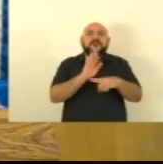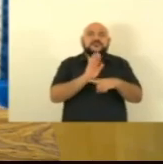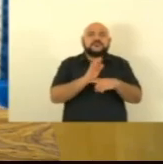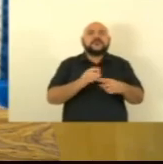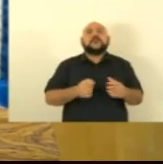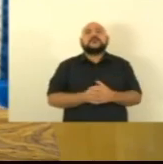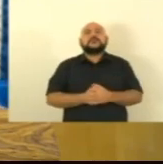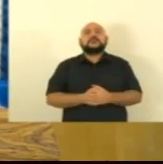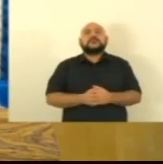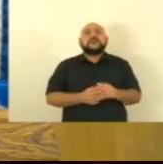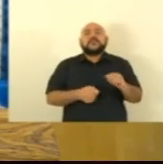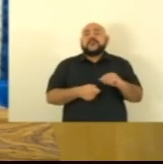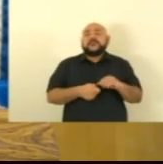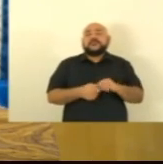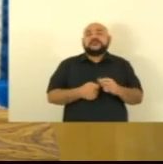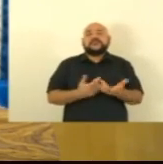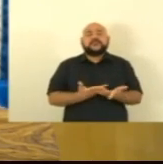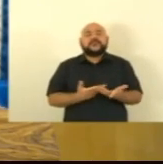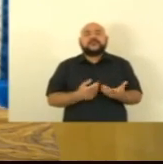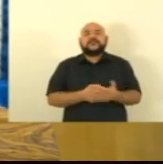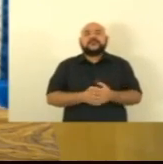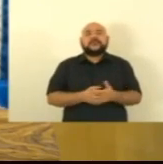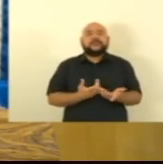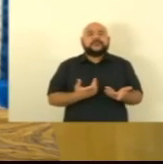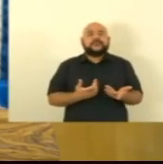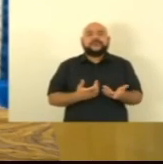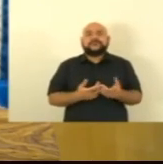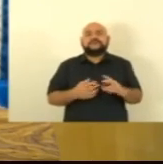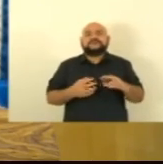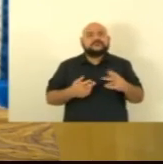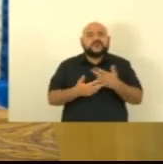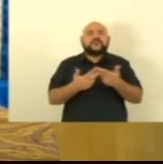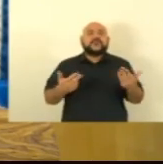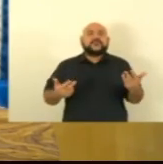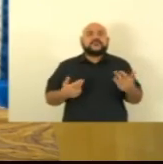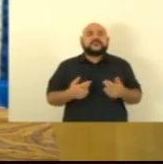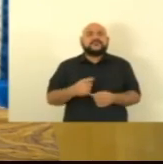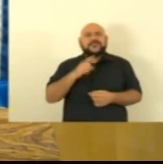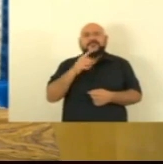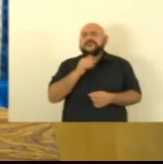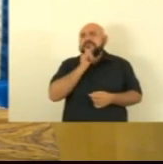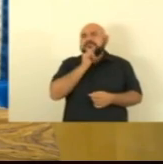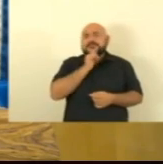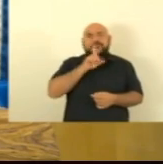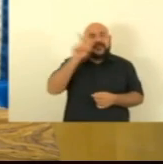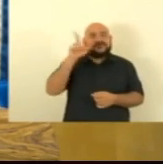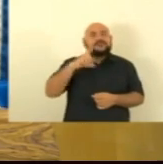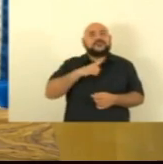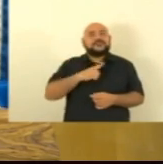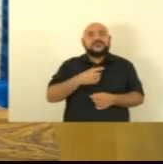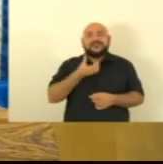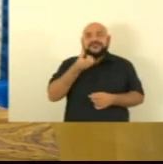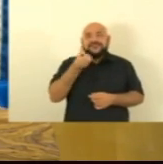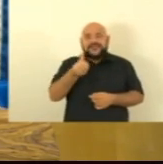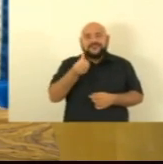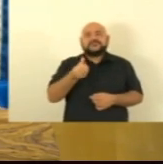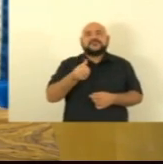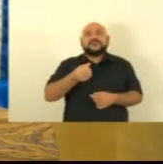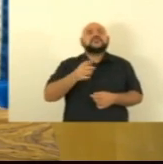a pactualização que o Estado fez da maternidade, que é em torno de 6 leitos por dia, para os senhores e senhoras